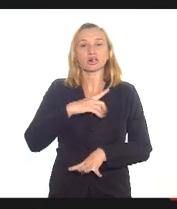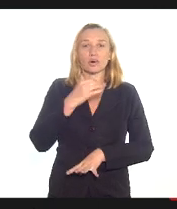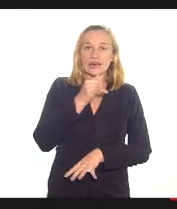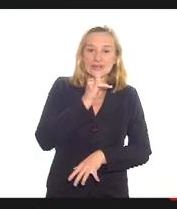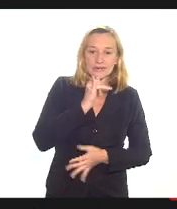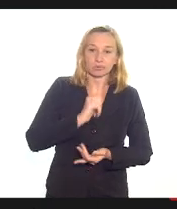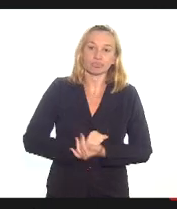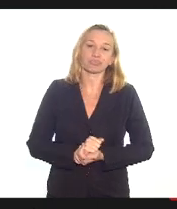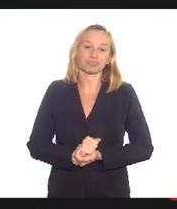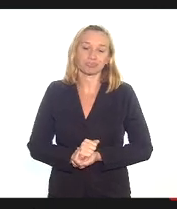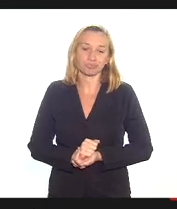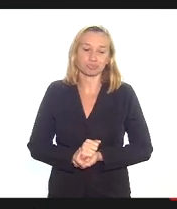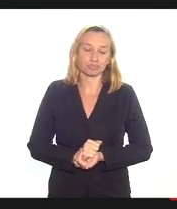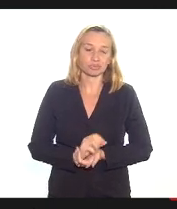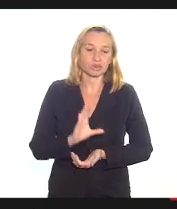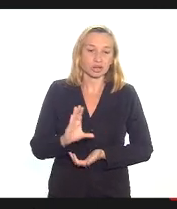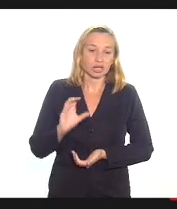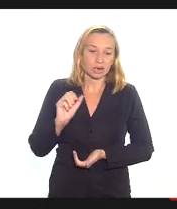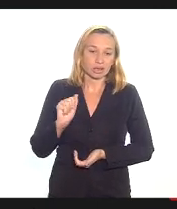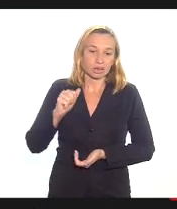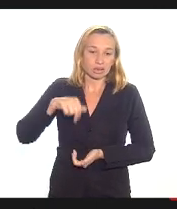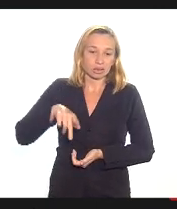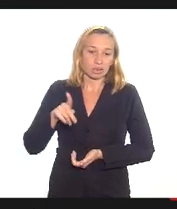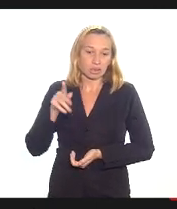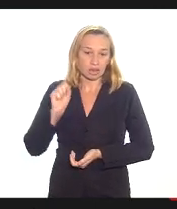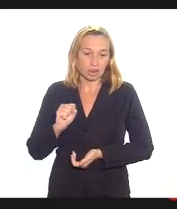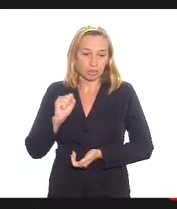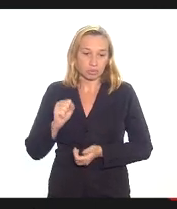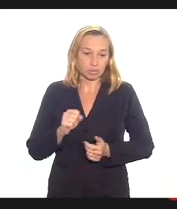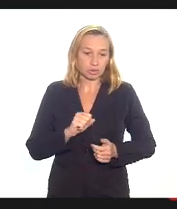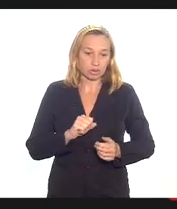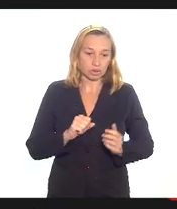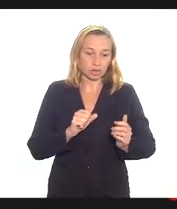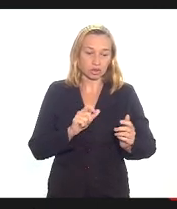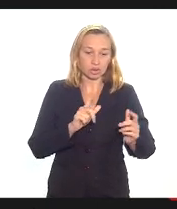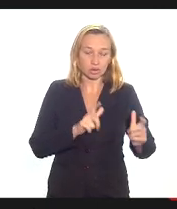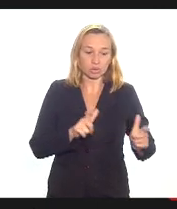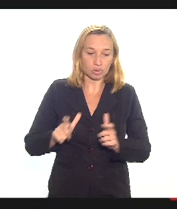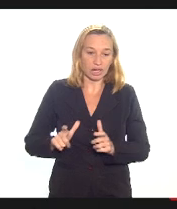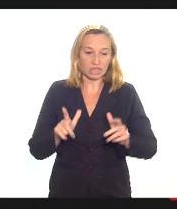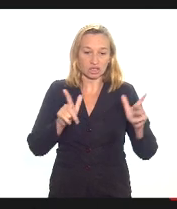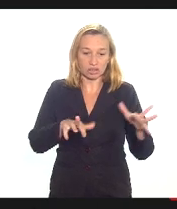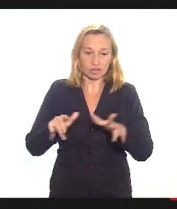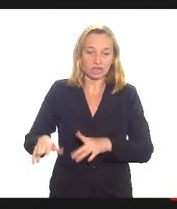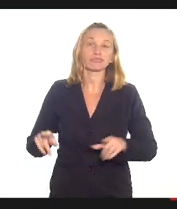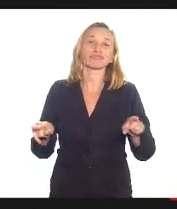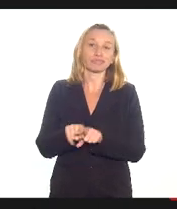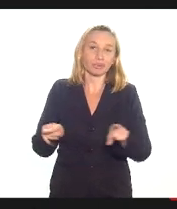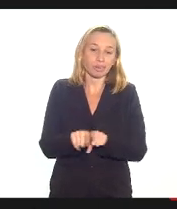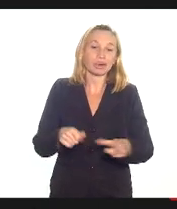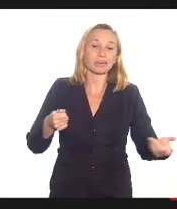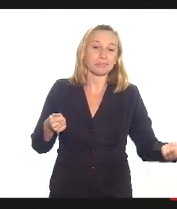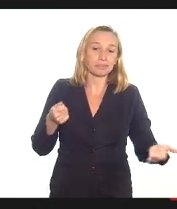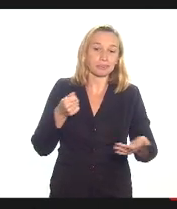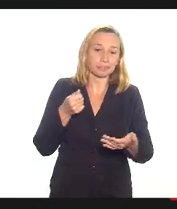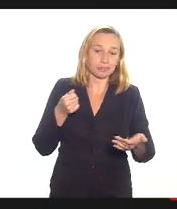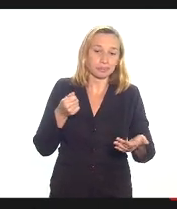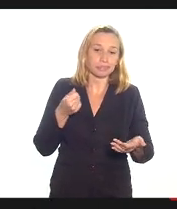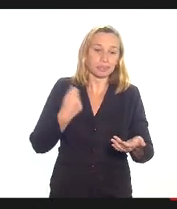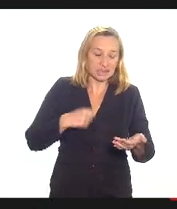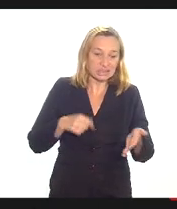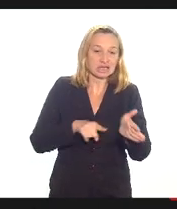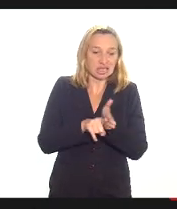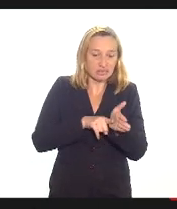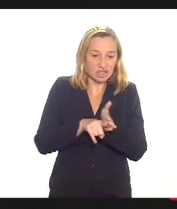exemplo, campos em cessão onerosa que também pagam, que também têm que investir